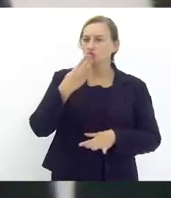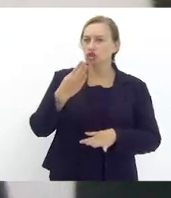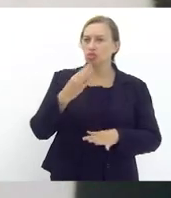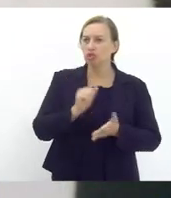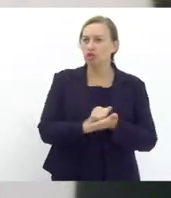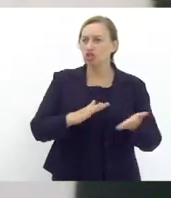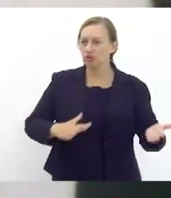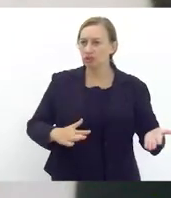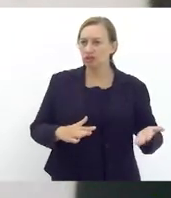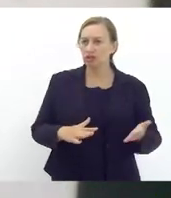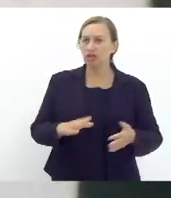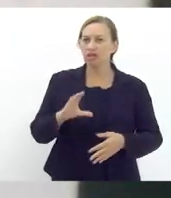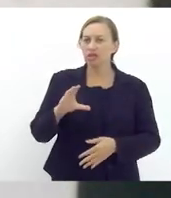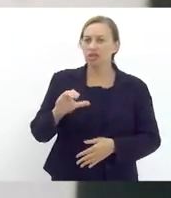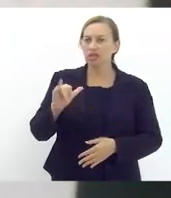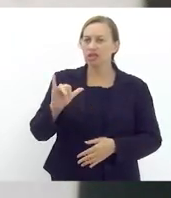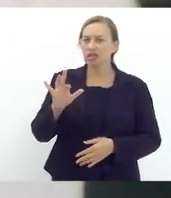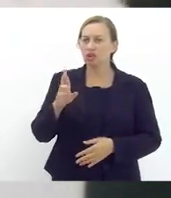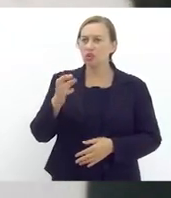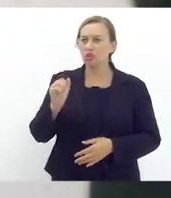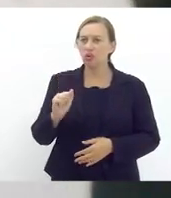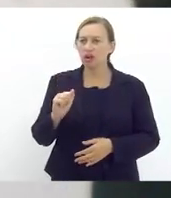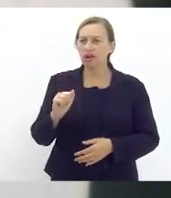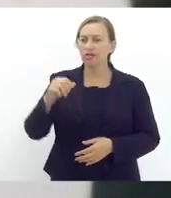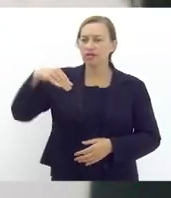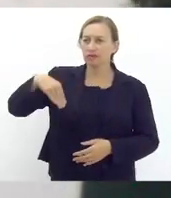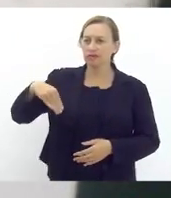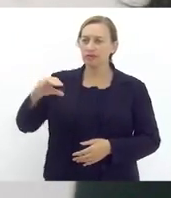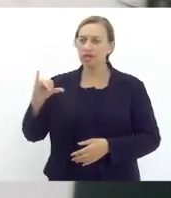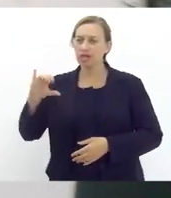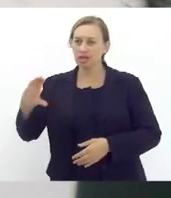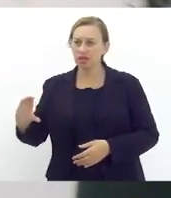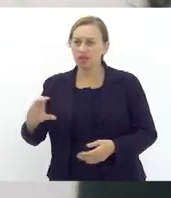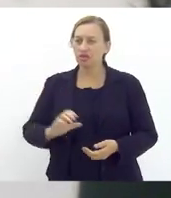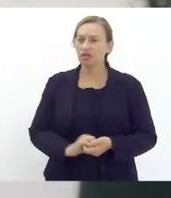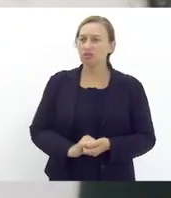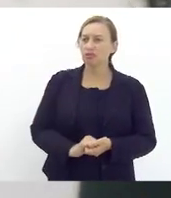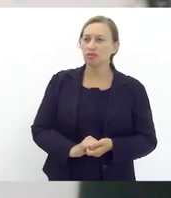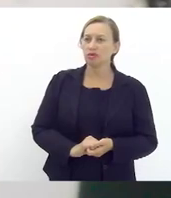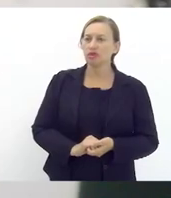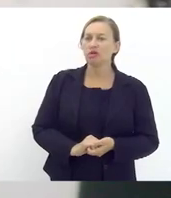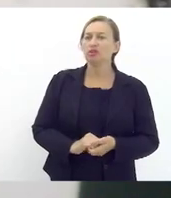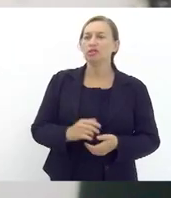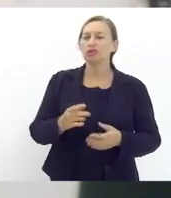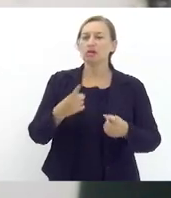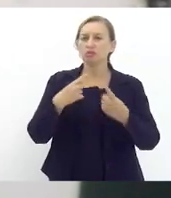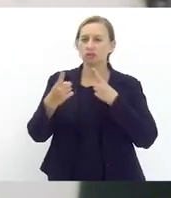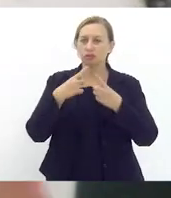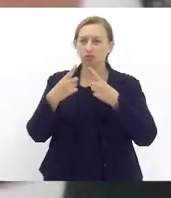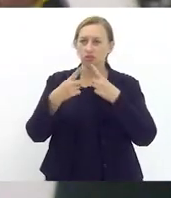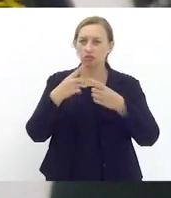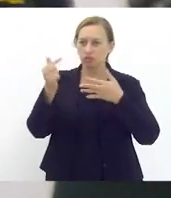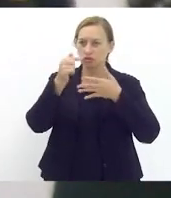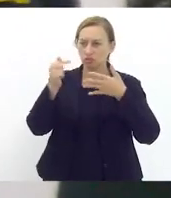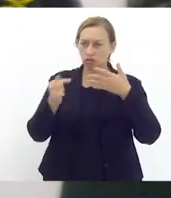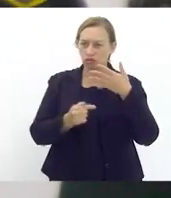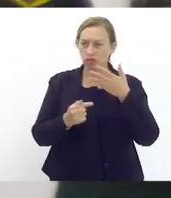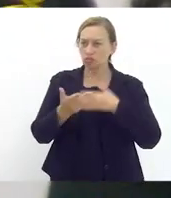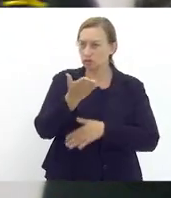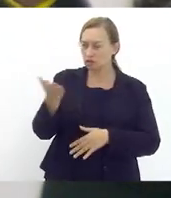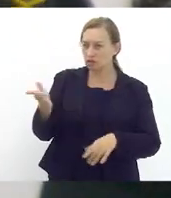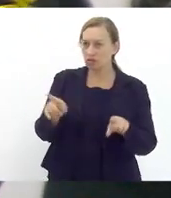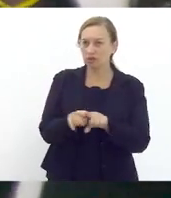que se chama circulamin que a gente vai estar um dia inteiro para poder estar detalhando questões com vocês também então